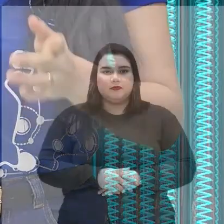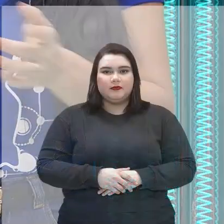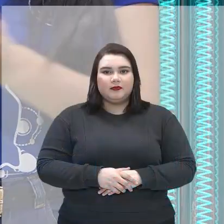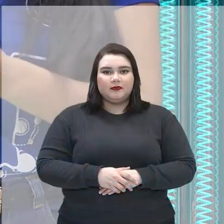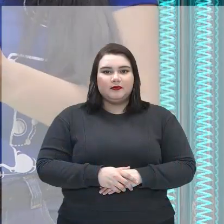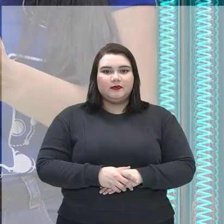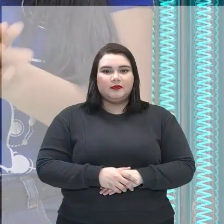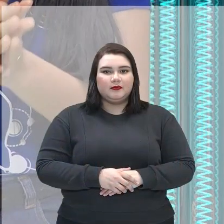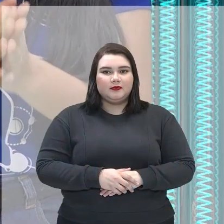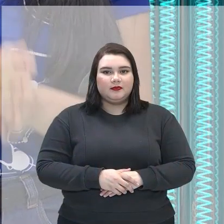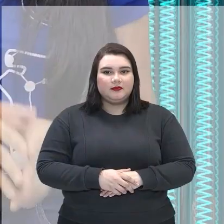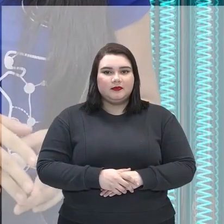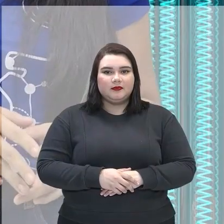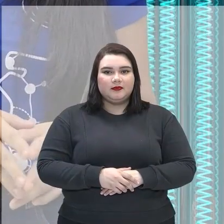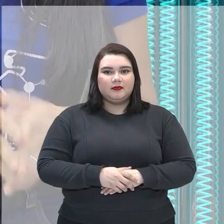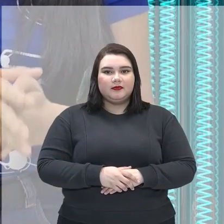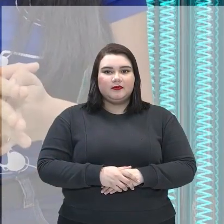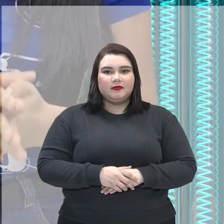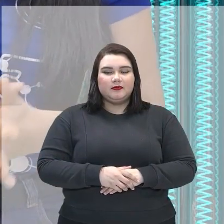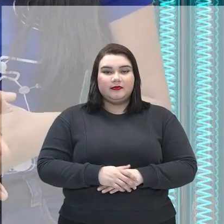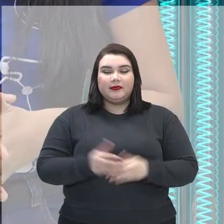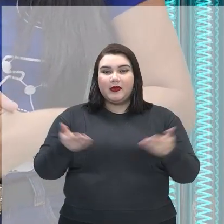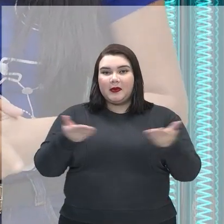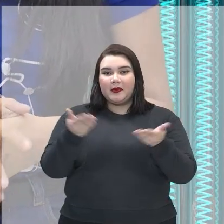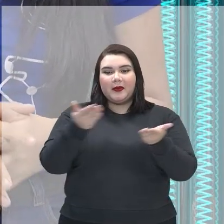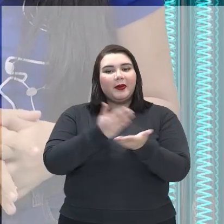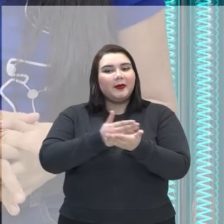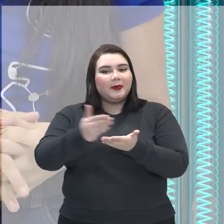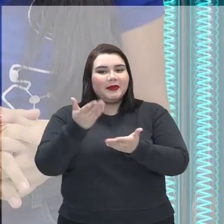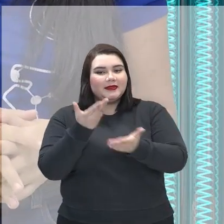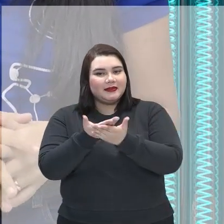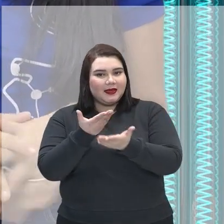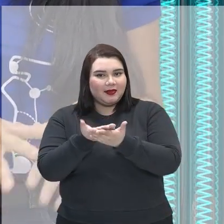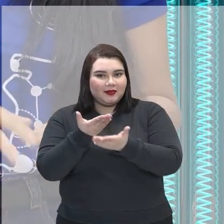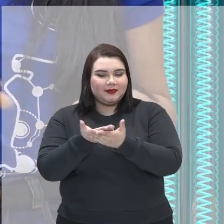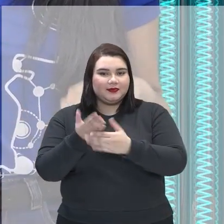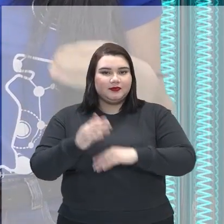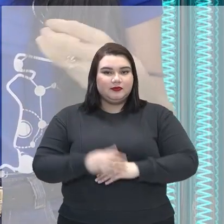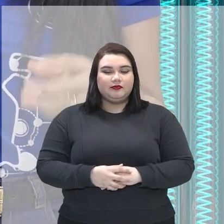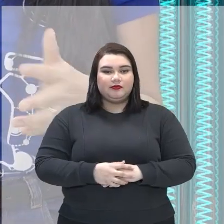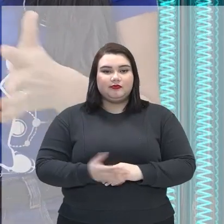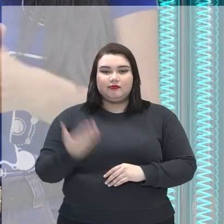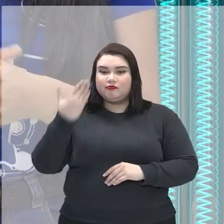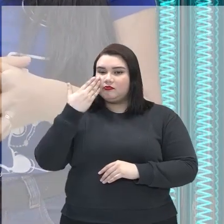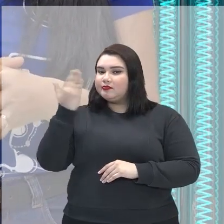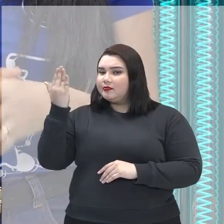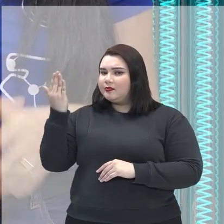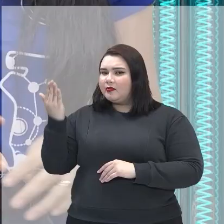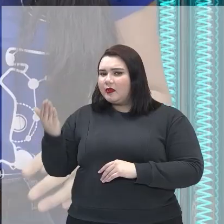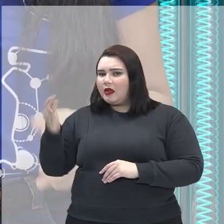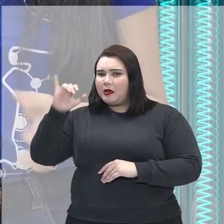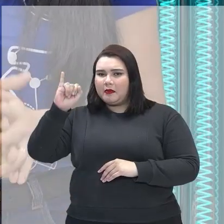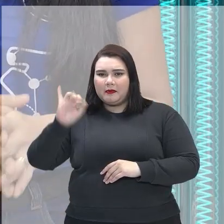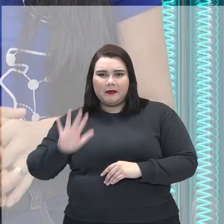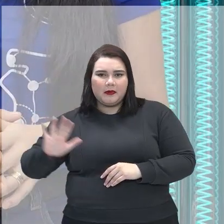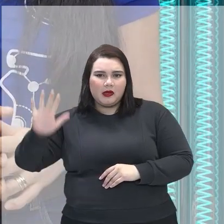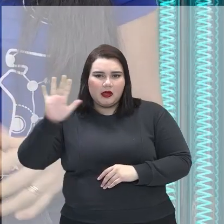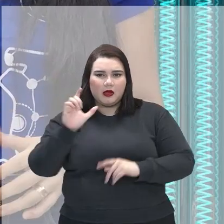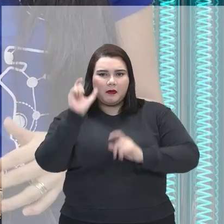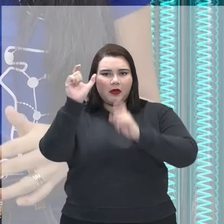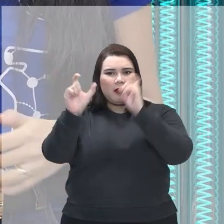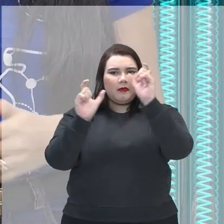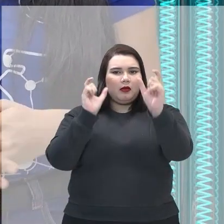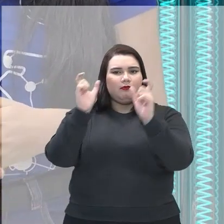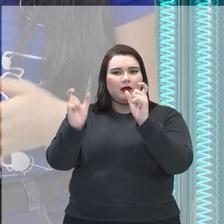So, let's start our class. Vamos começar a nossa aula. Aqui do meu lado eu tenho várias palavras,